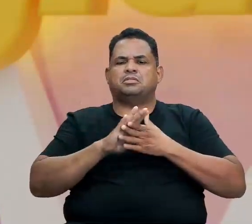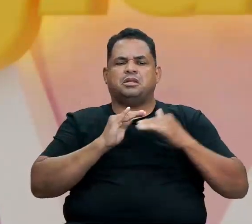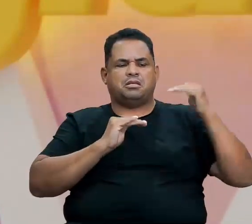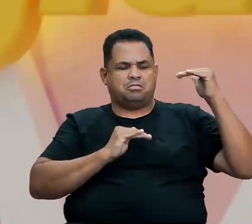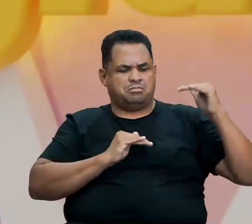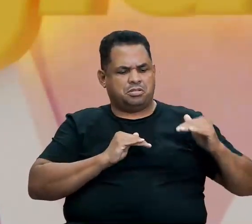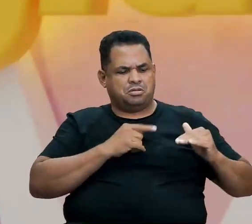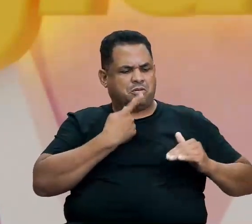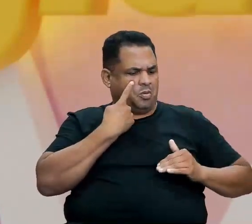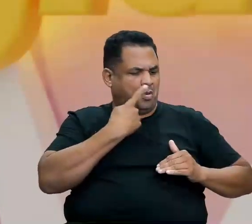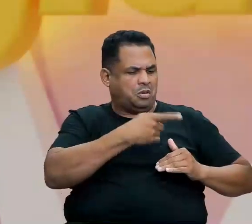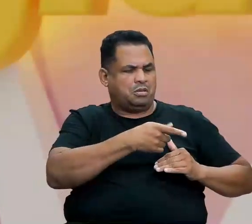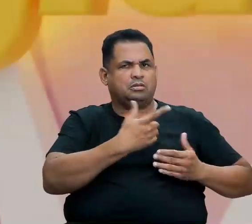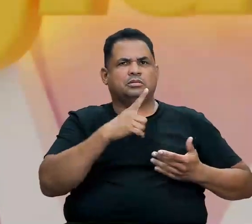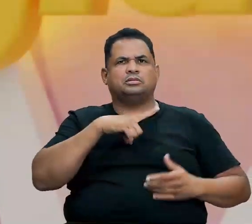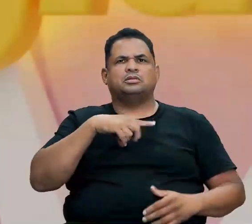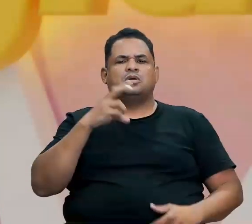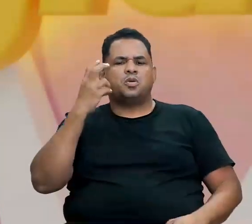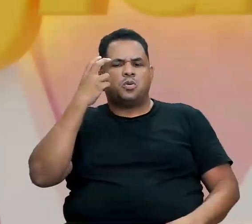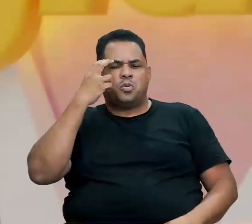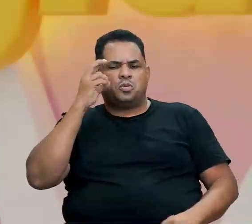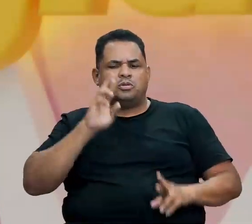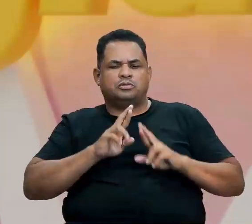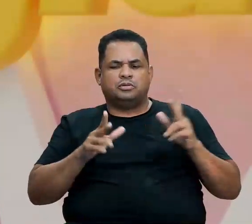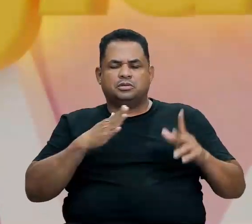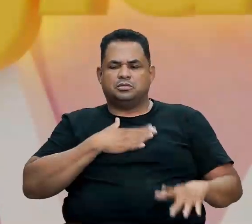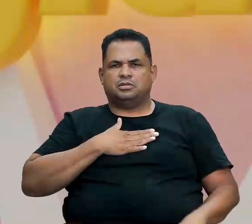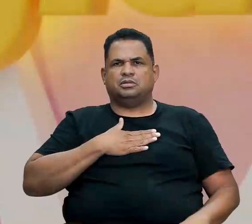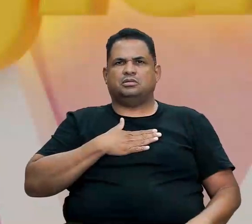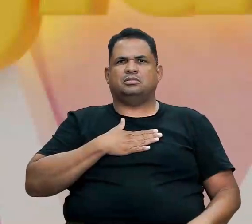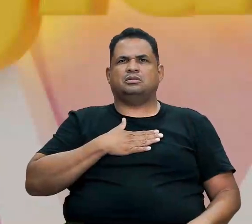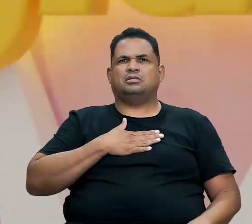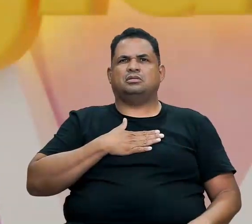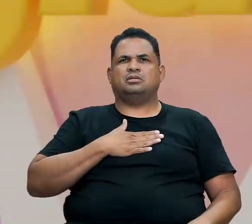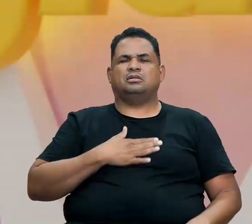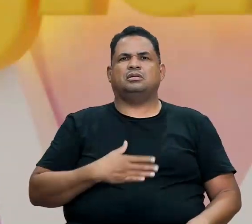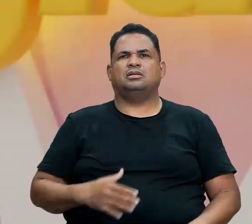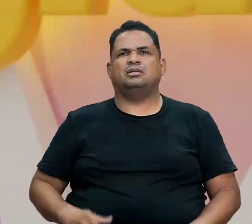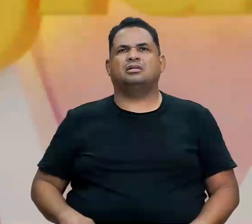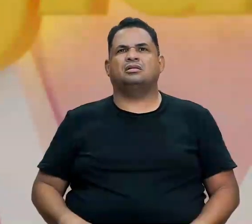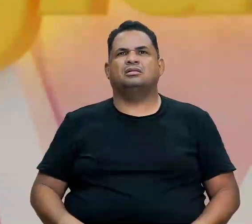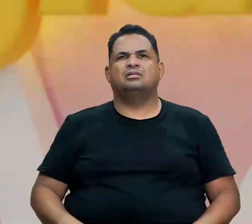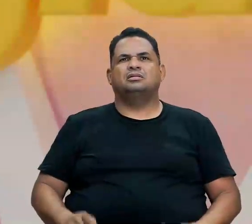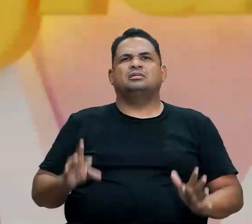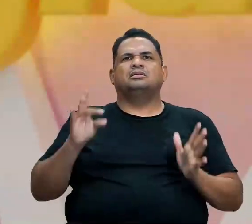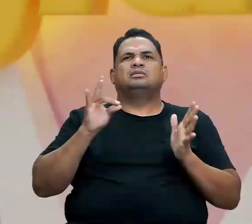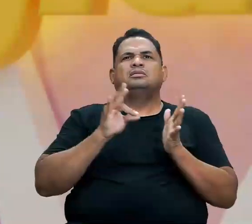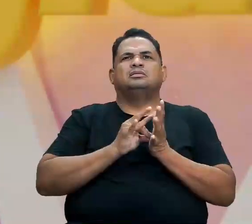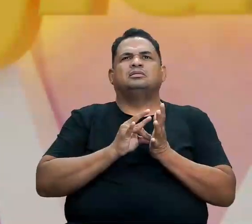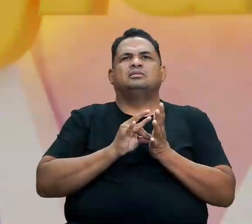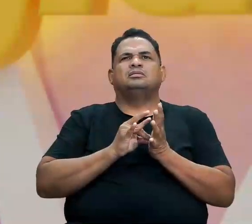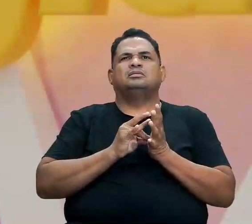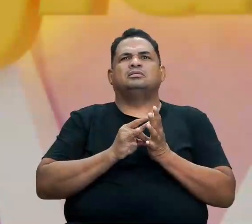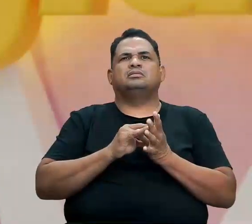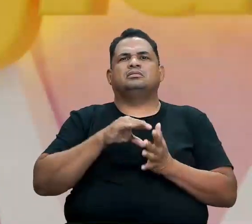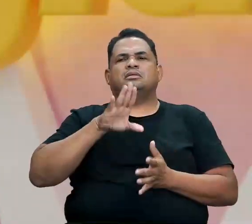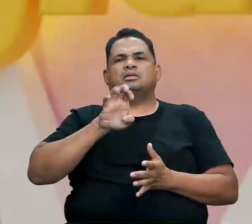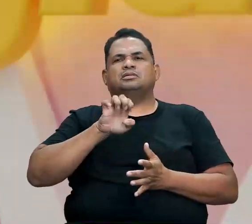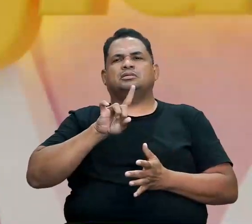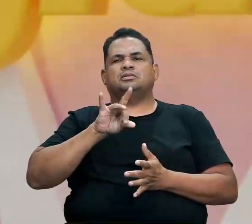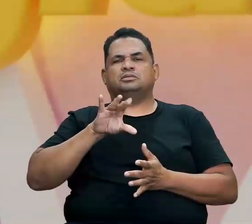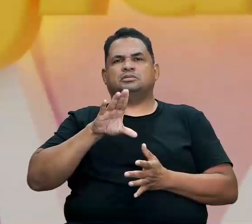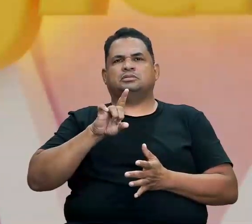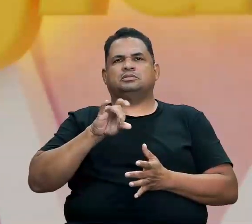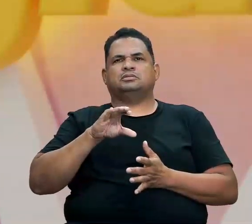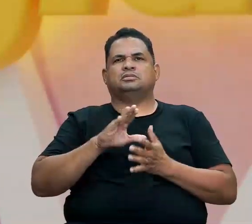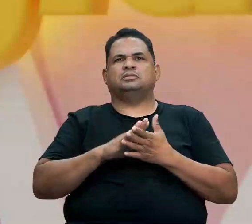inferiorizar alguém que tem uma cultura diferente da minha, né? Isso, na verdade, é etnocentrismo, né? O relativismo, ele